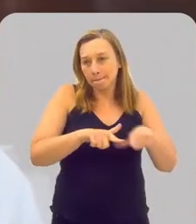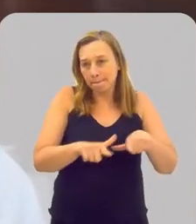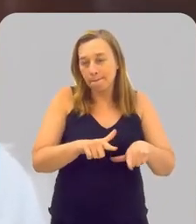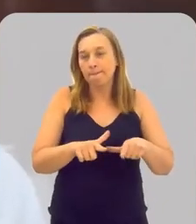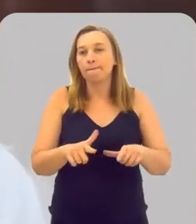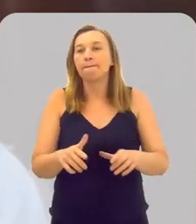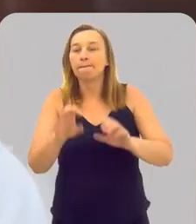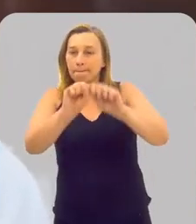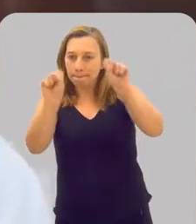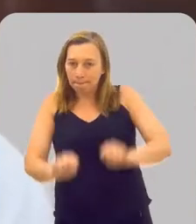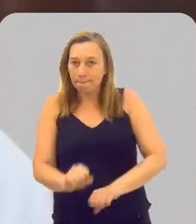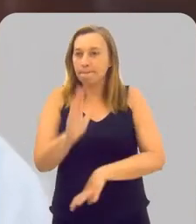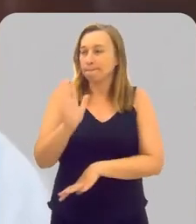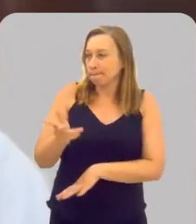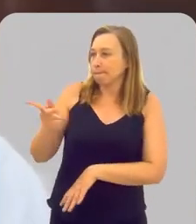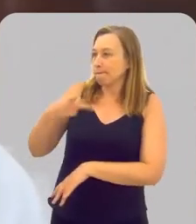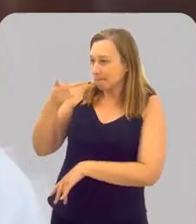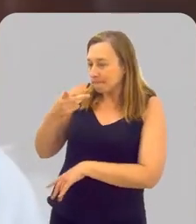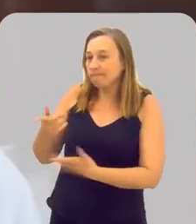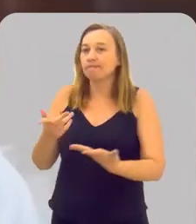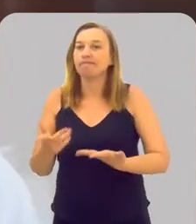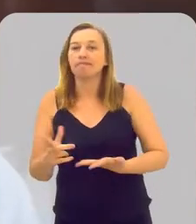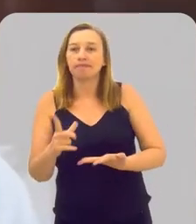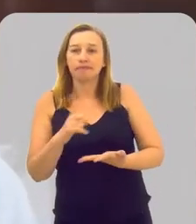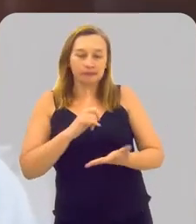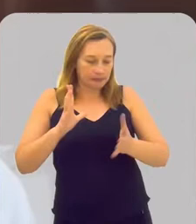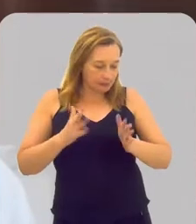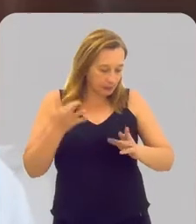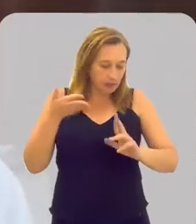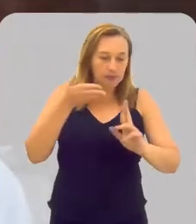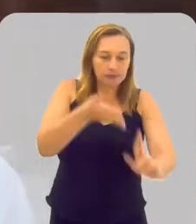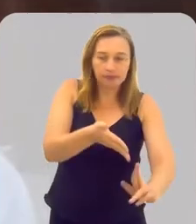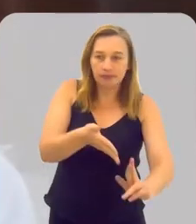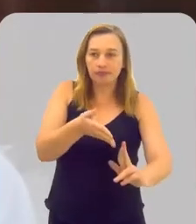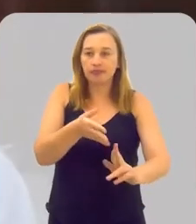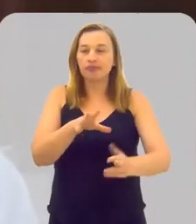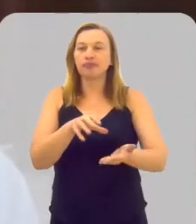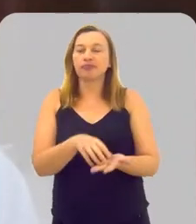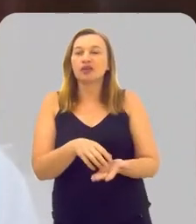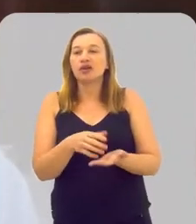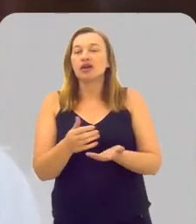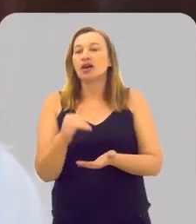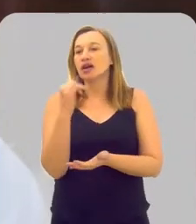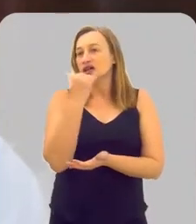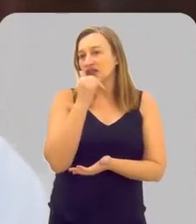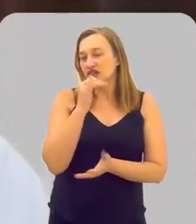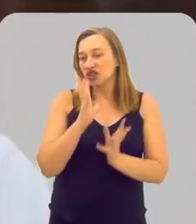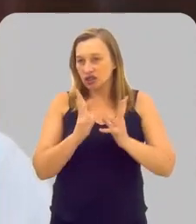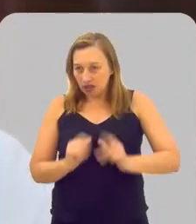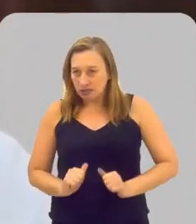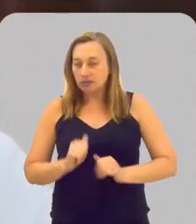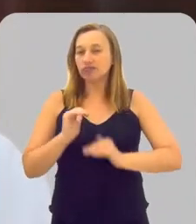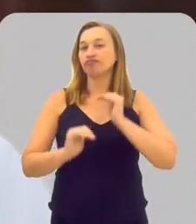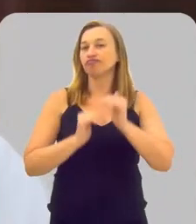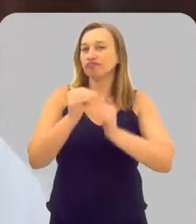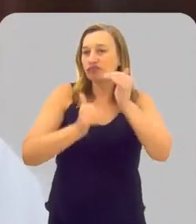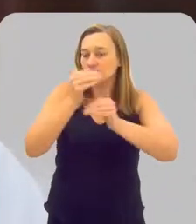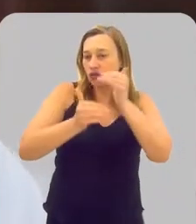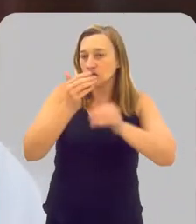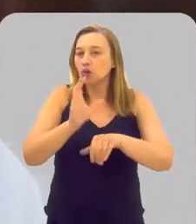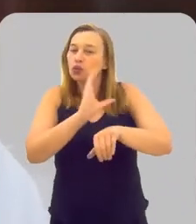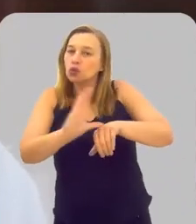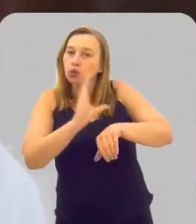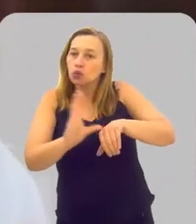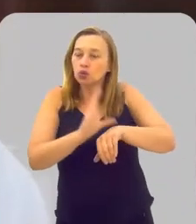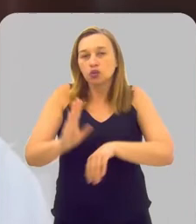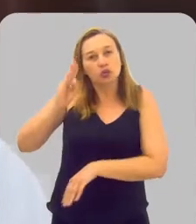sistema, como eu comentei já, né, com o SESI, com o Senai, a gente tem um centro de referências em energias renováveis que